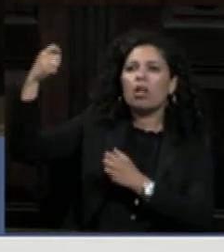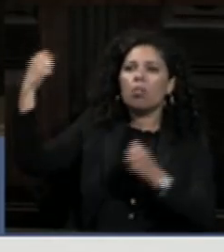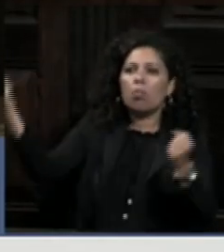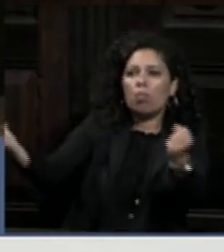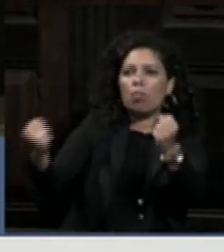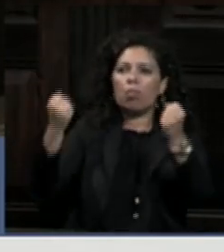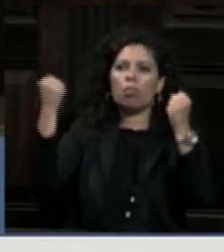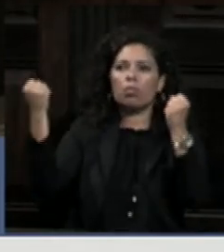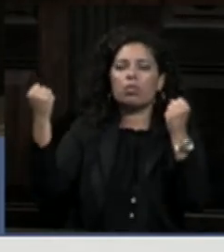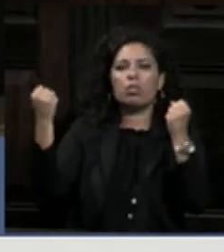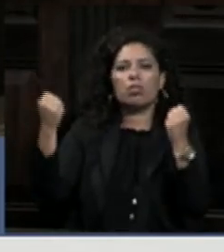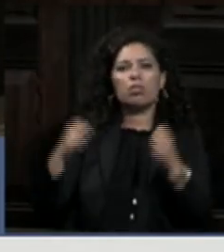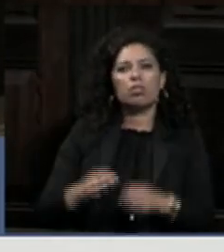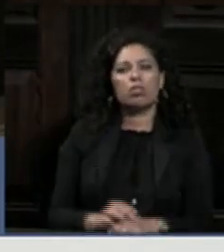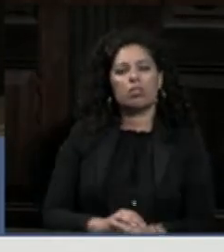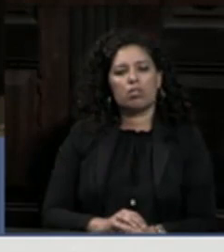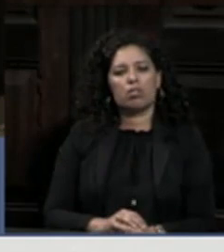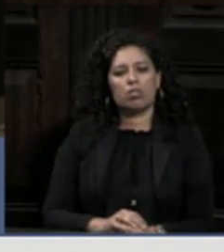criadora